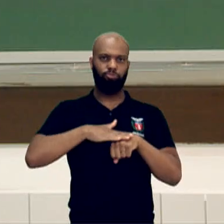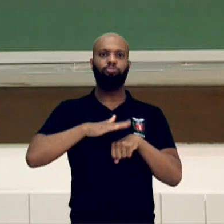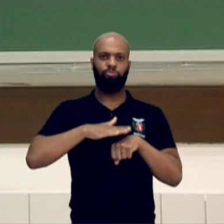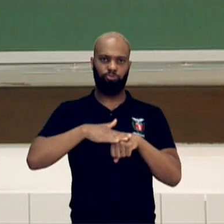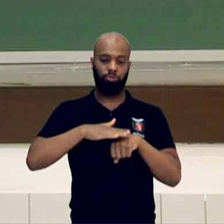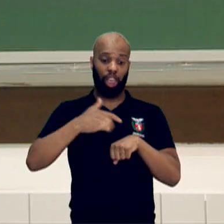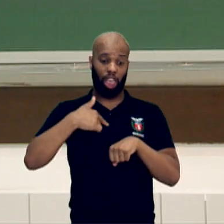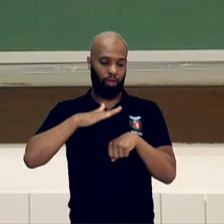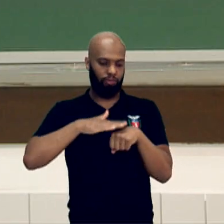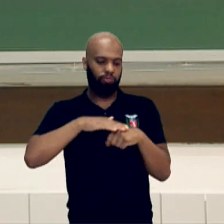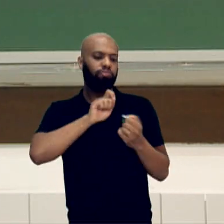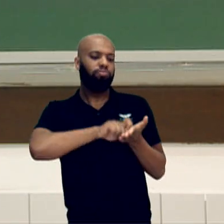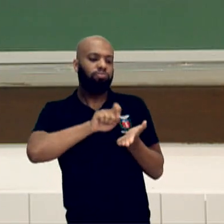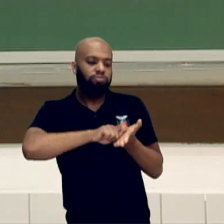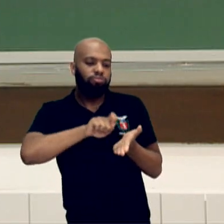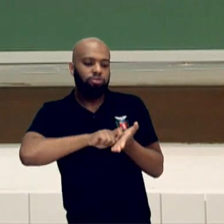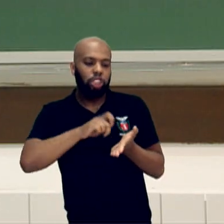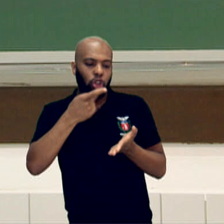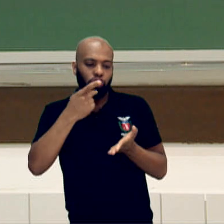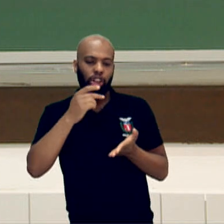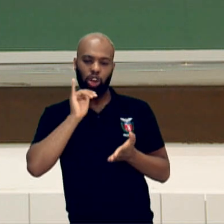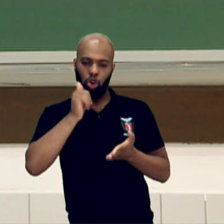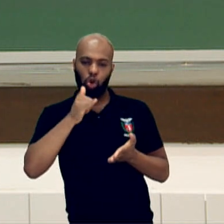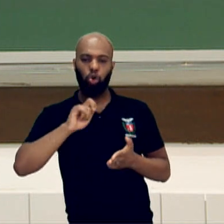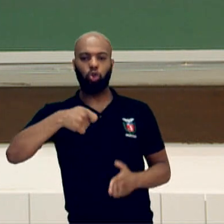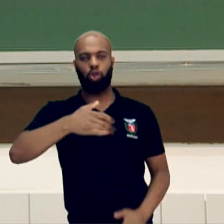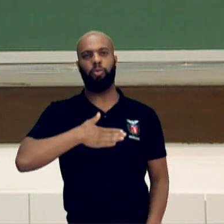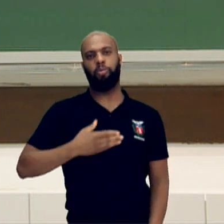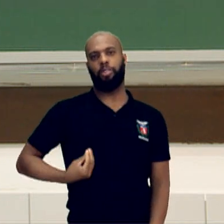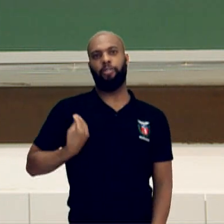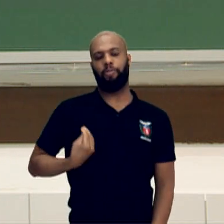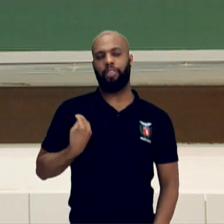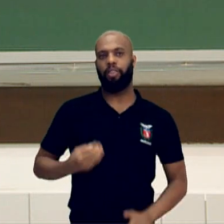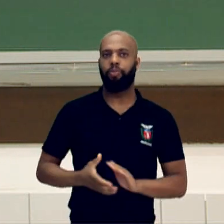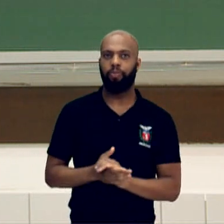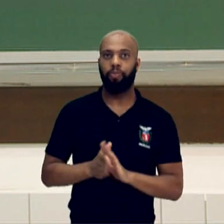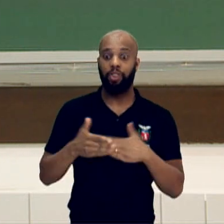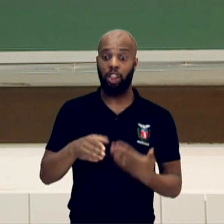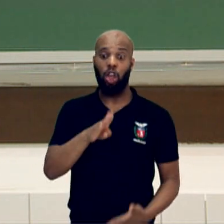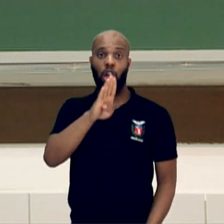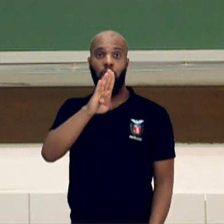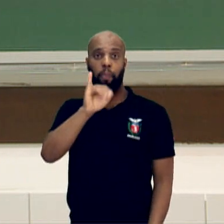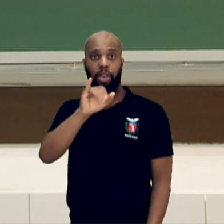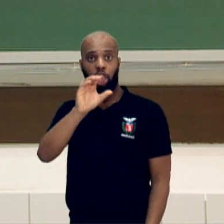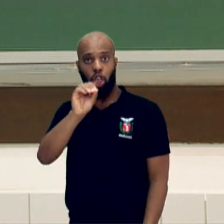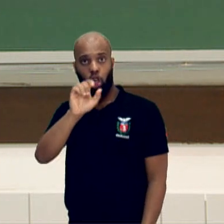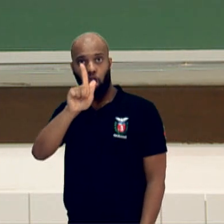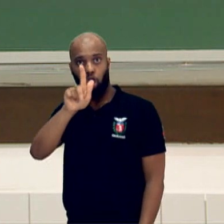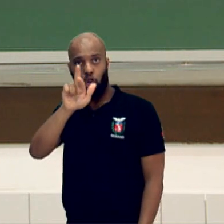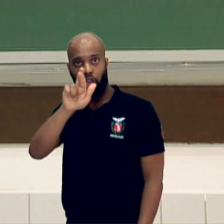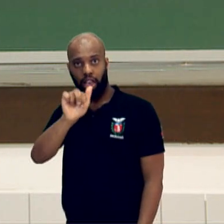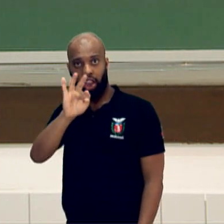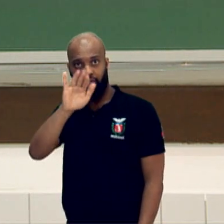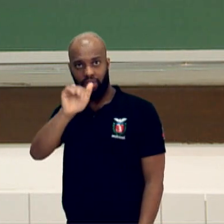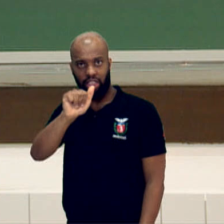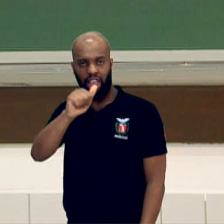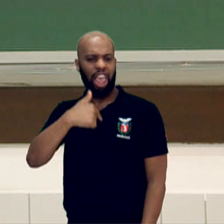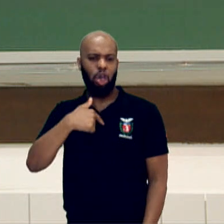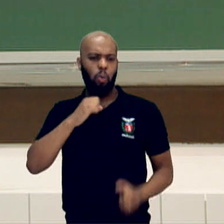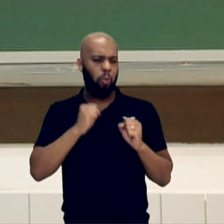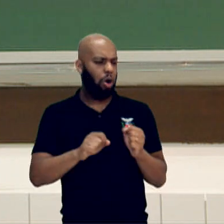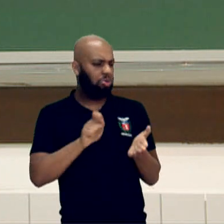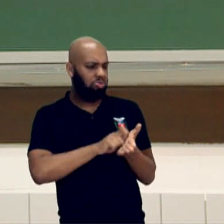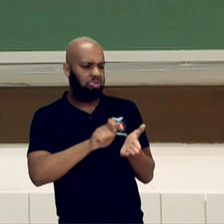são relatos da vida da própria pessoa. Então, a biografia, uma pessoa escreve sobre qualquer pessoa. Eu